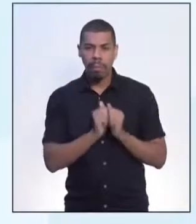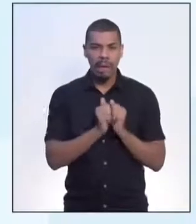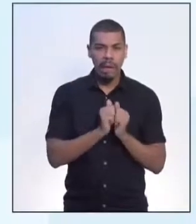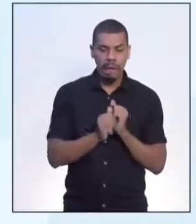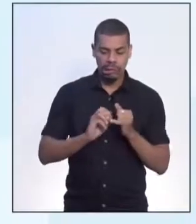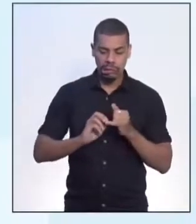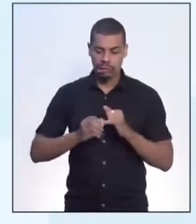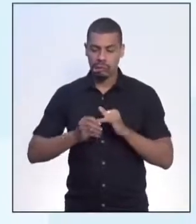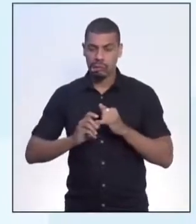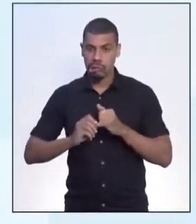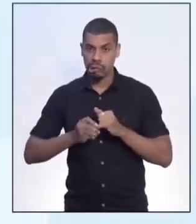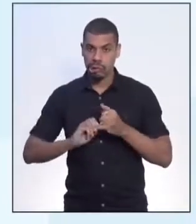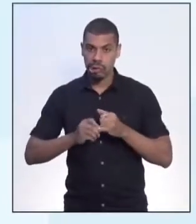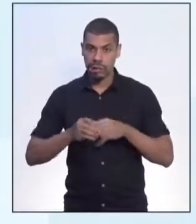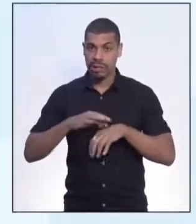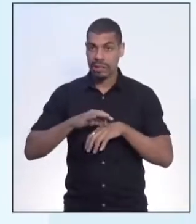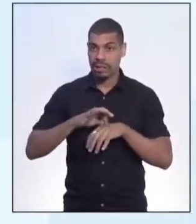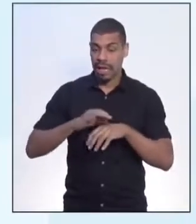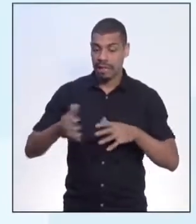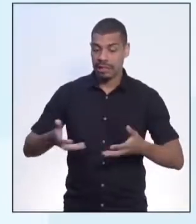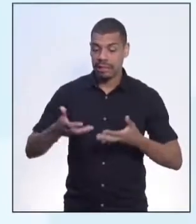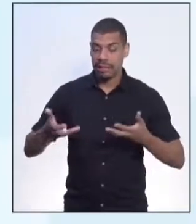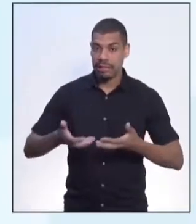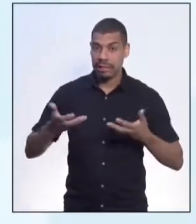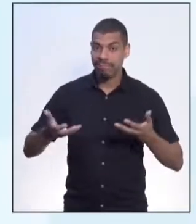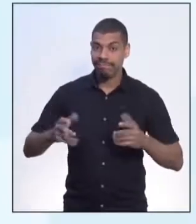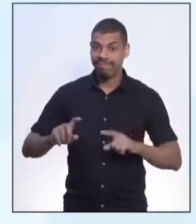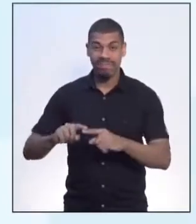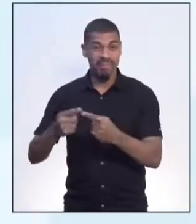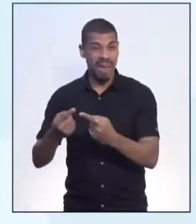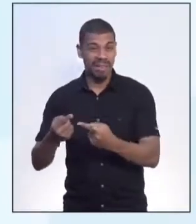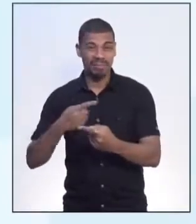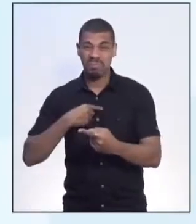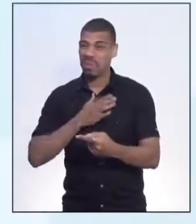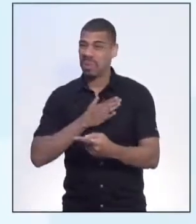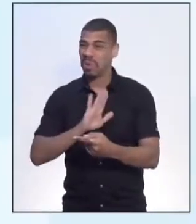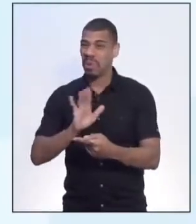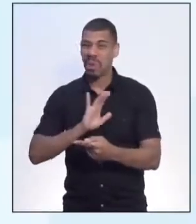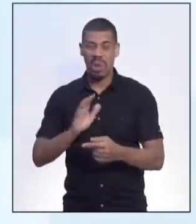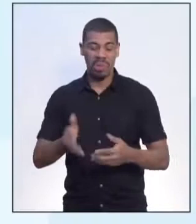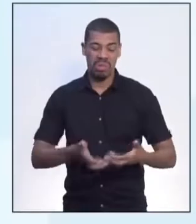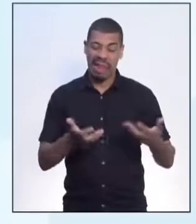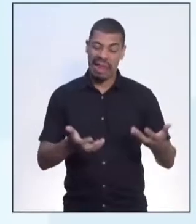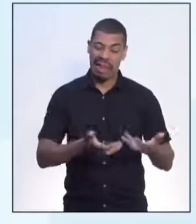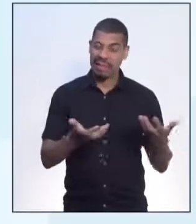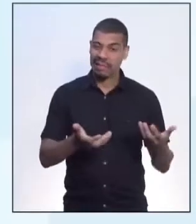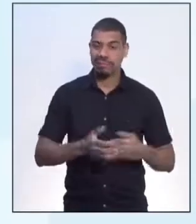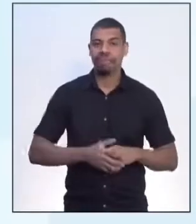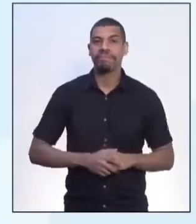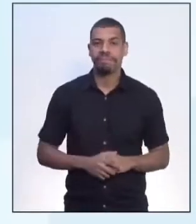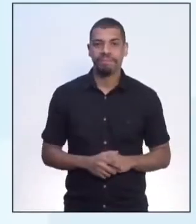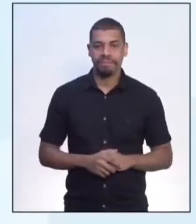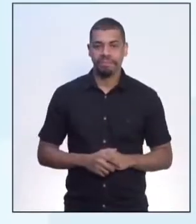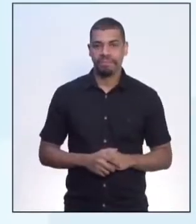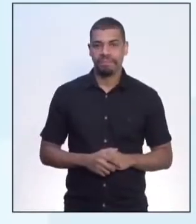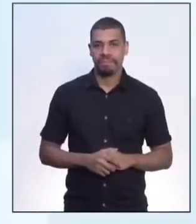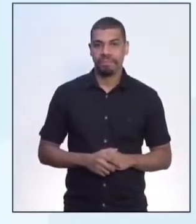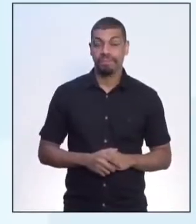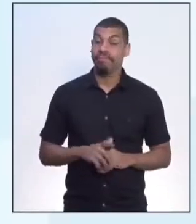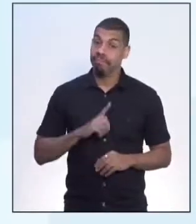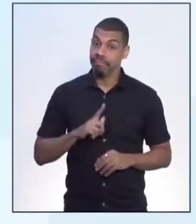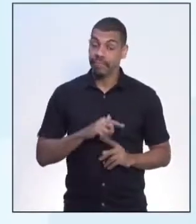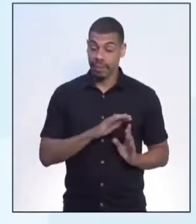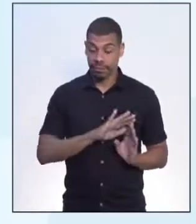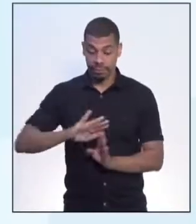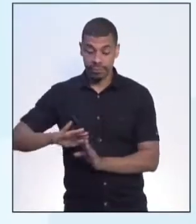feijão, carne, salada, mas eu não gosto muito de salada. Olha, então eu tenho um lado positivo, que é a